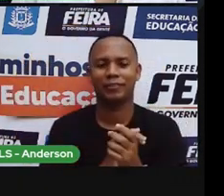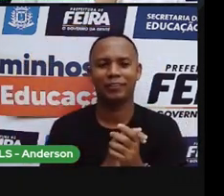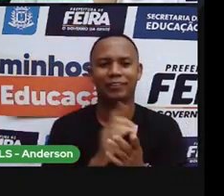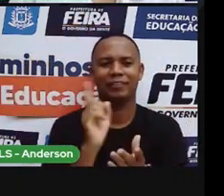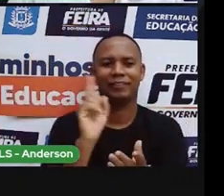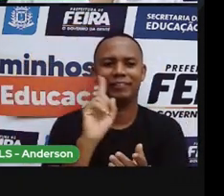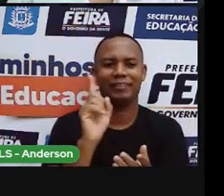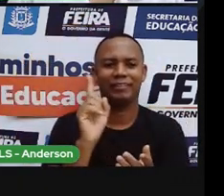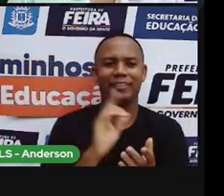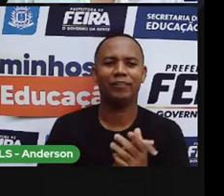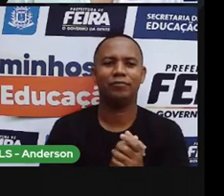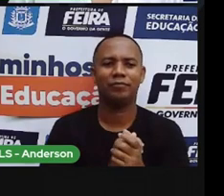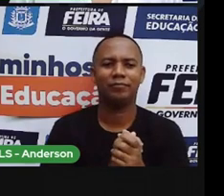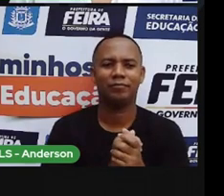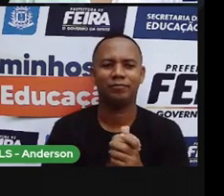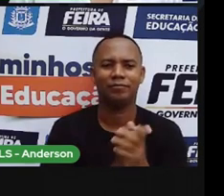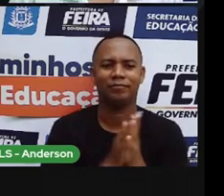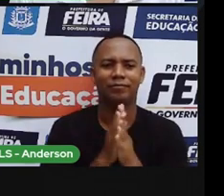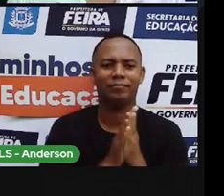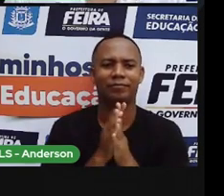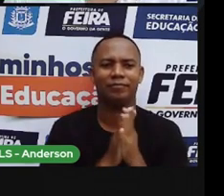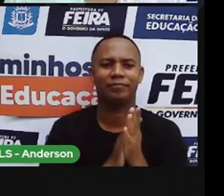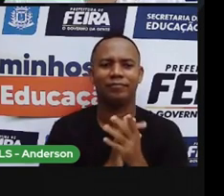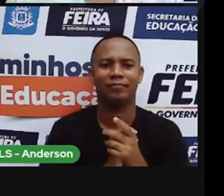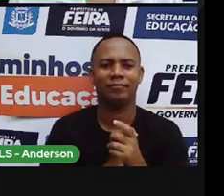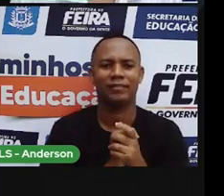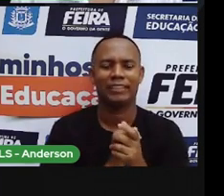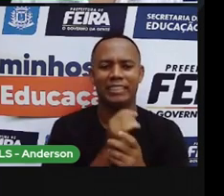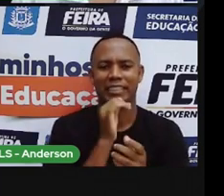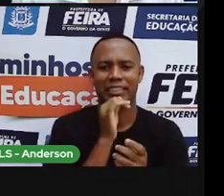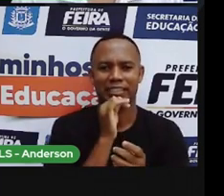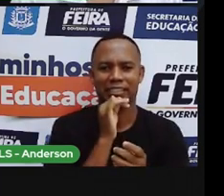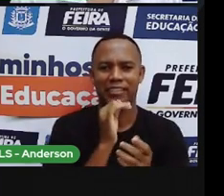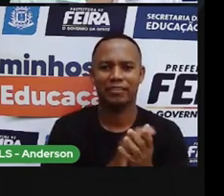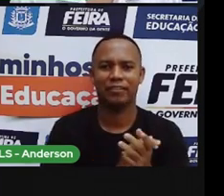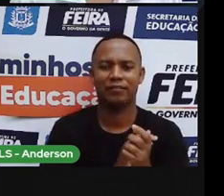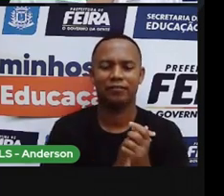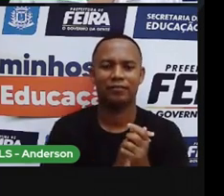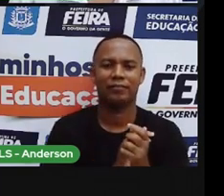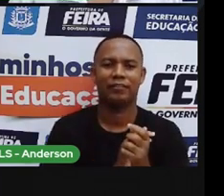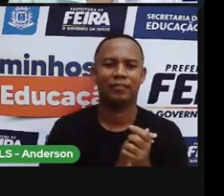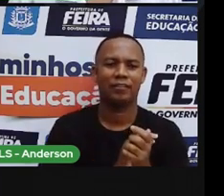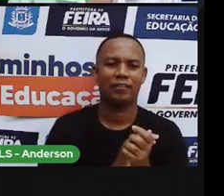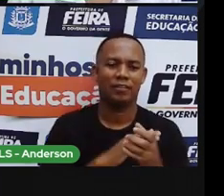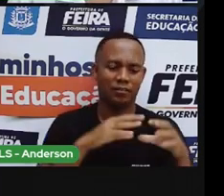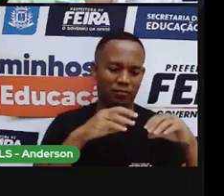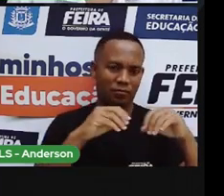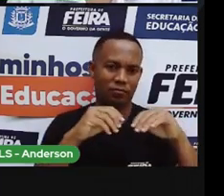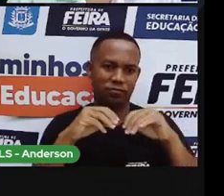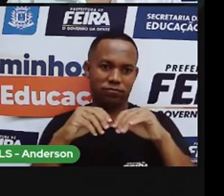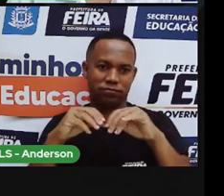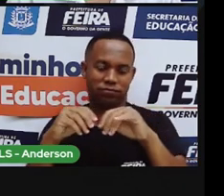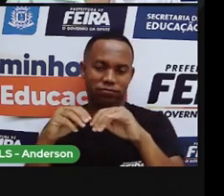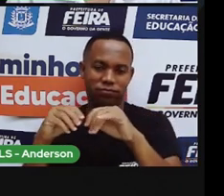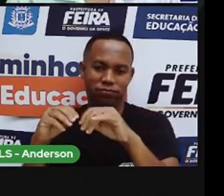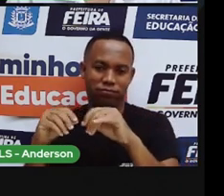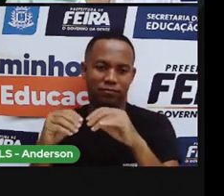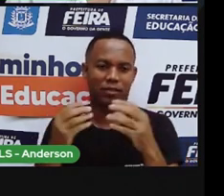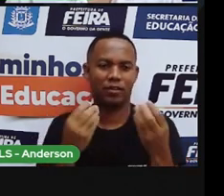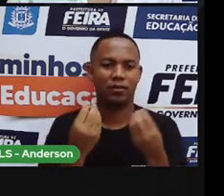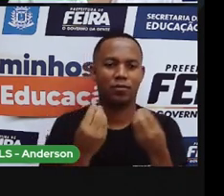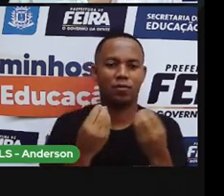Quer, Anderson? Não? Em relação ao sol, o planeta Terra é o terceiro em